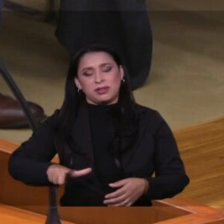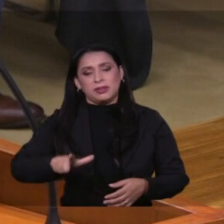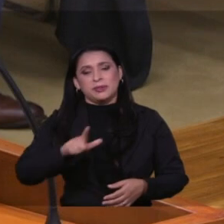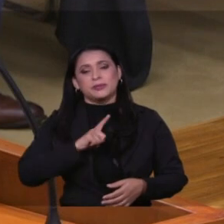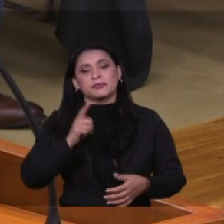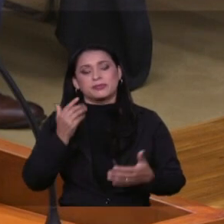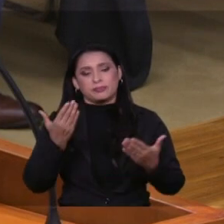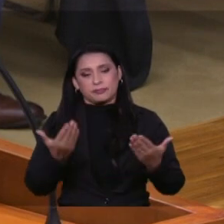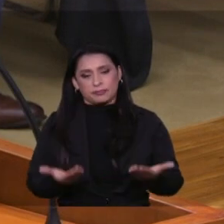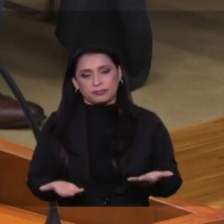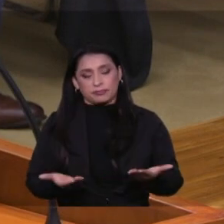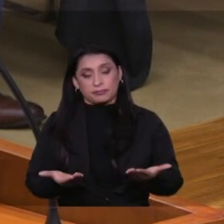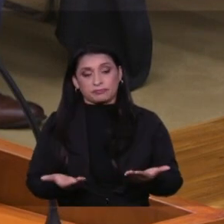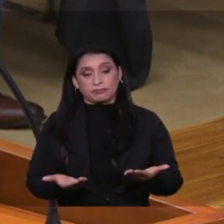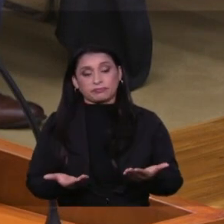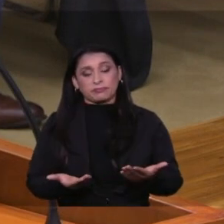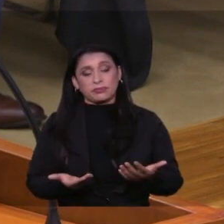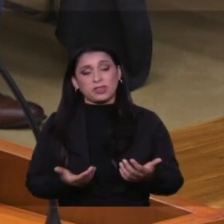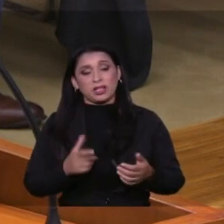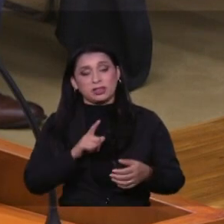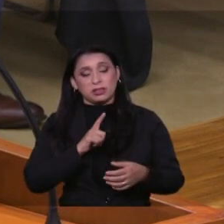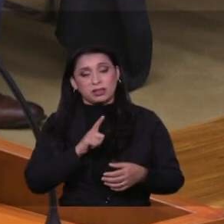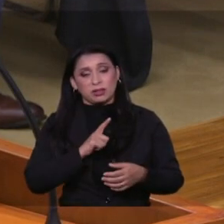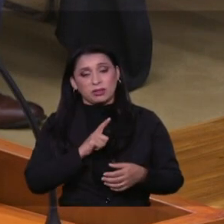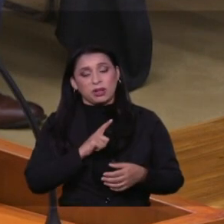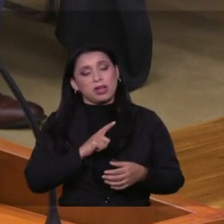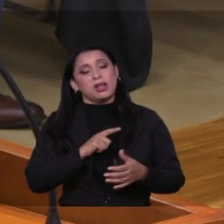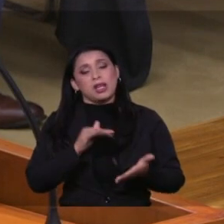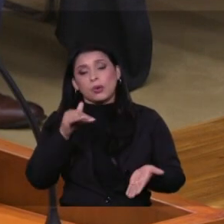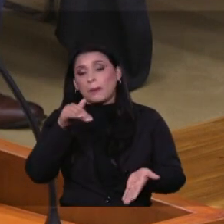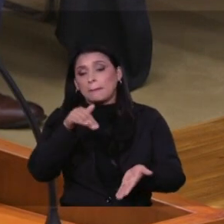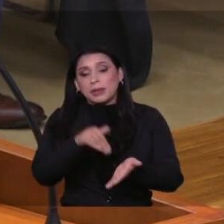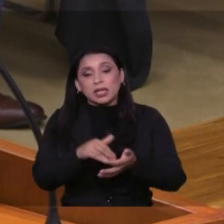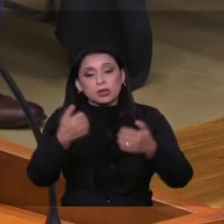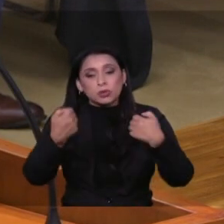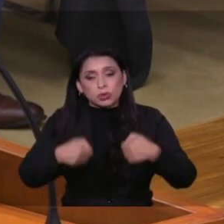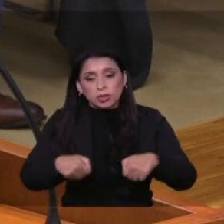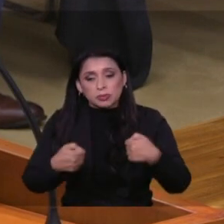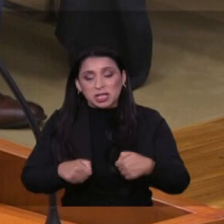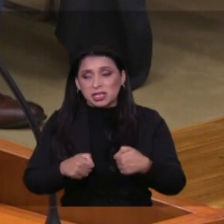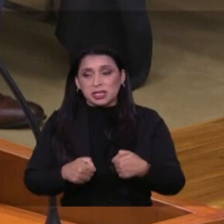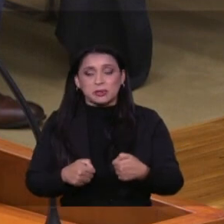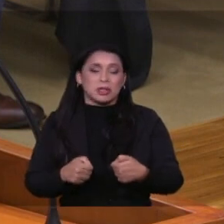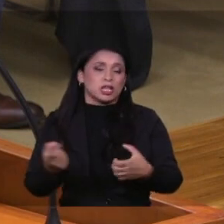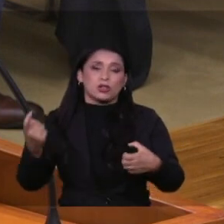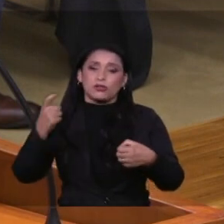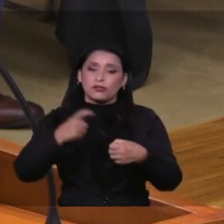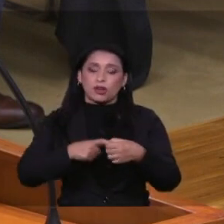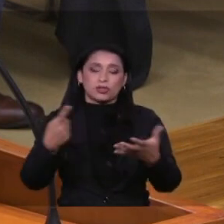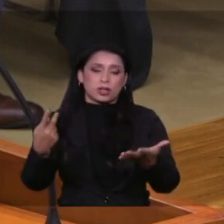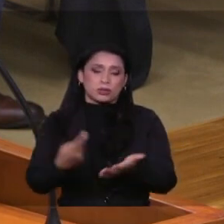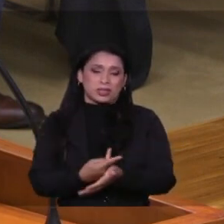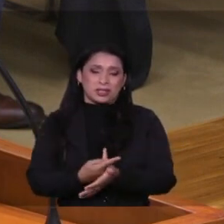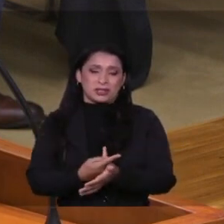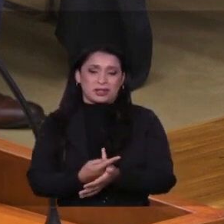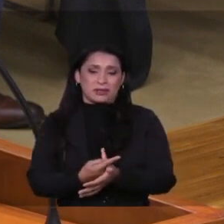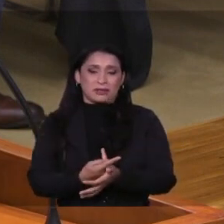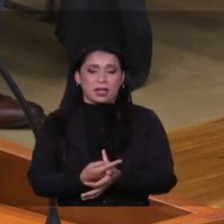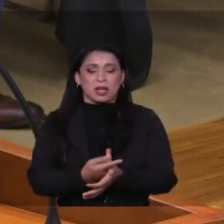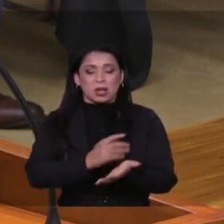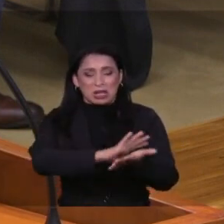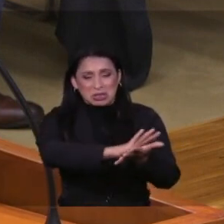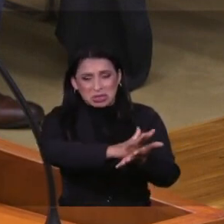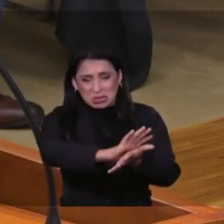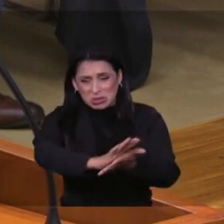estabelecidos critérios e estándares mínimos para que a gente não retorne àquele cenário de devastação, àquelas